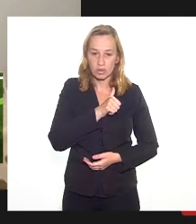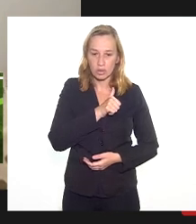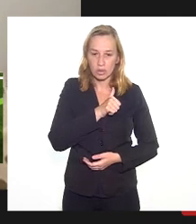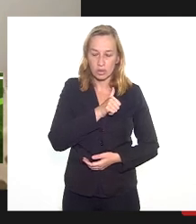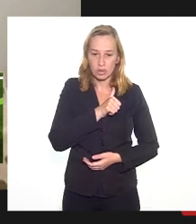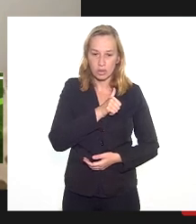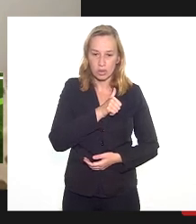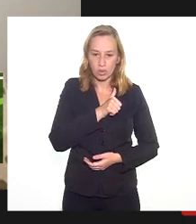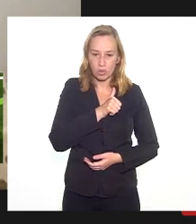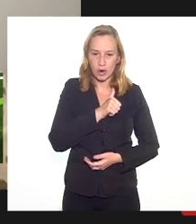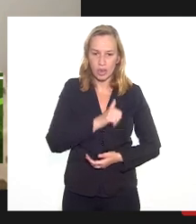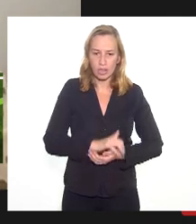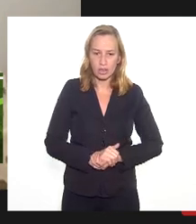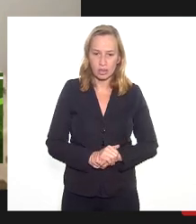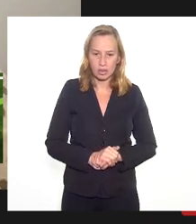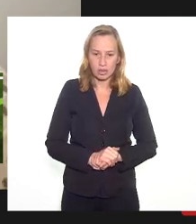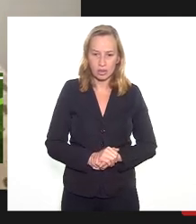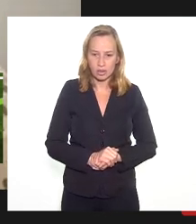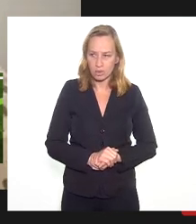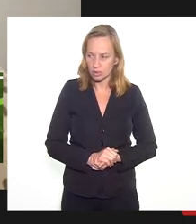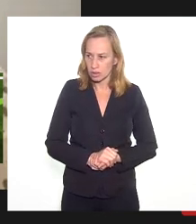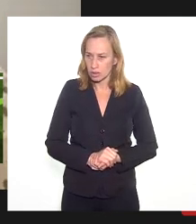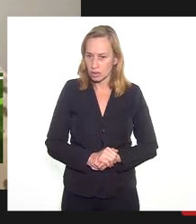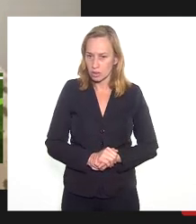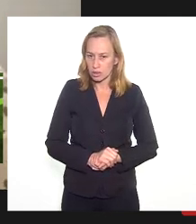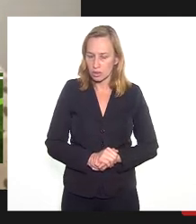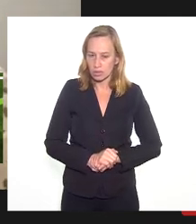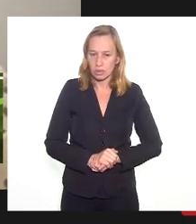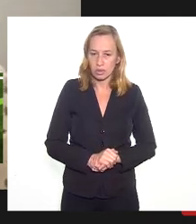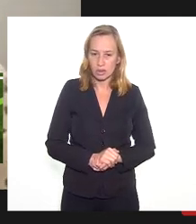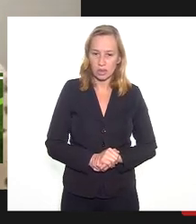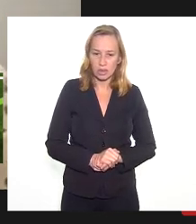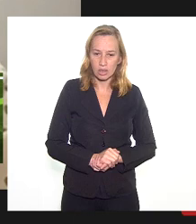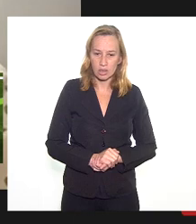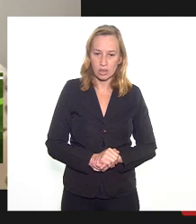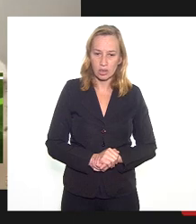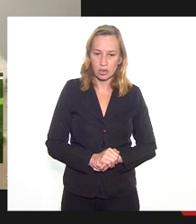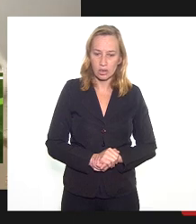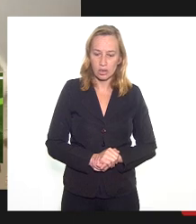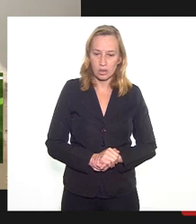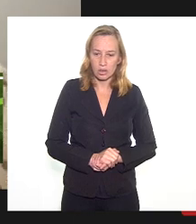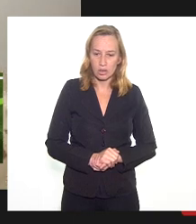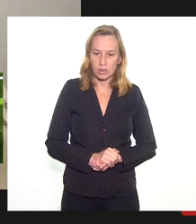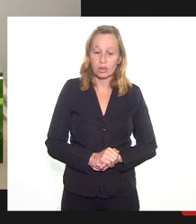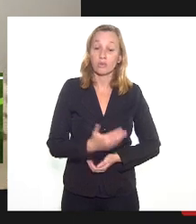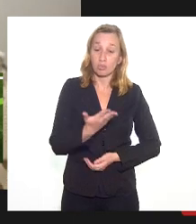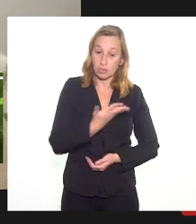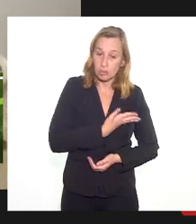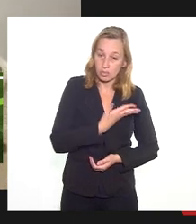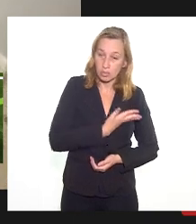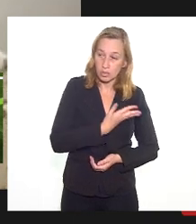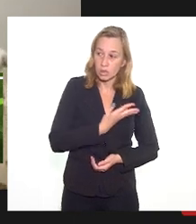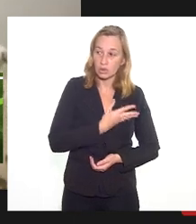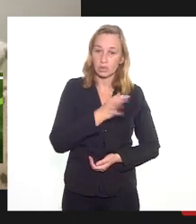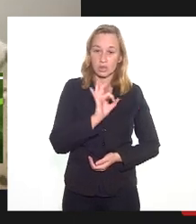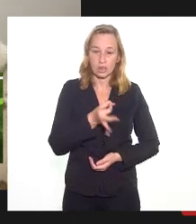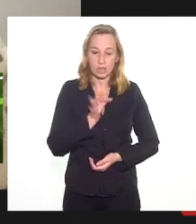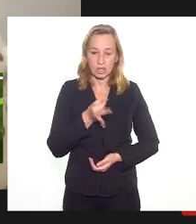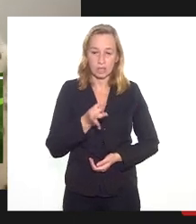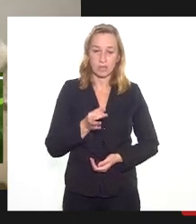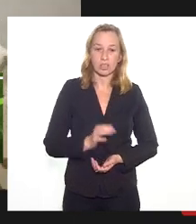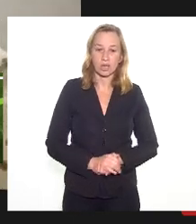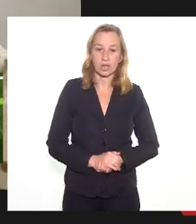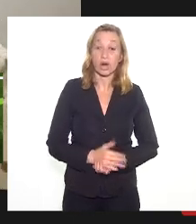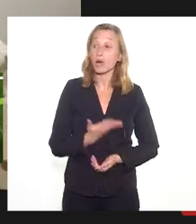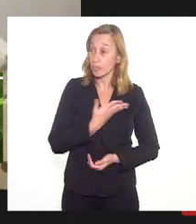da Baía de Guanabara, a OMAR. Alexandre Anderson é um companheiro, inclusive chamo de